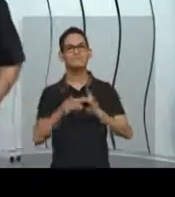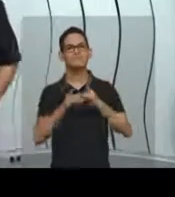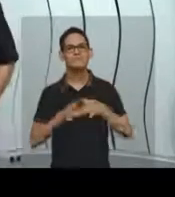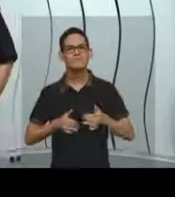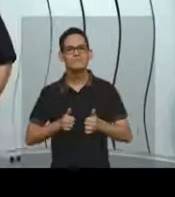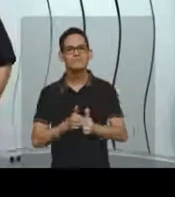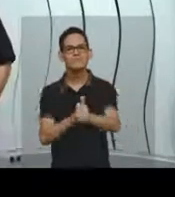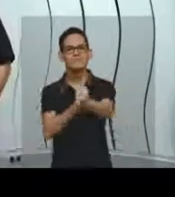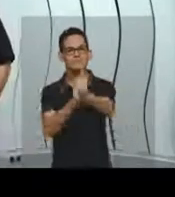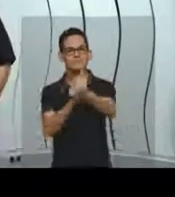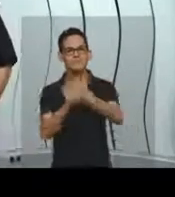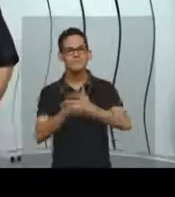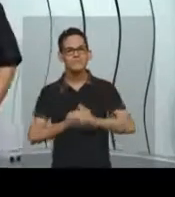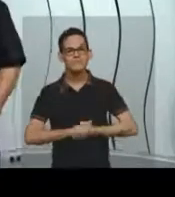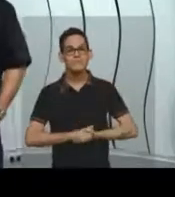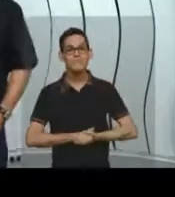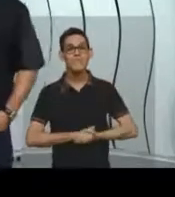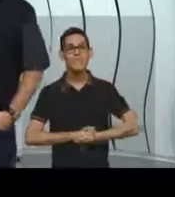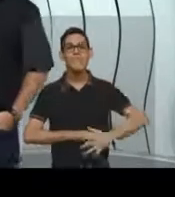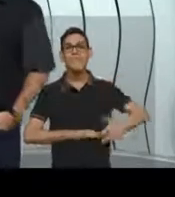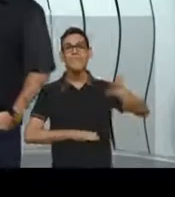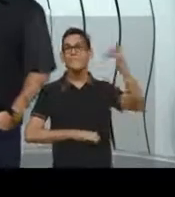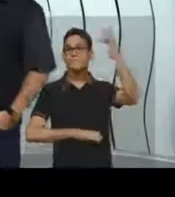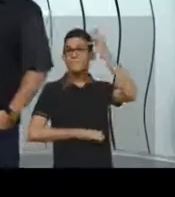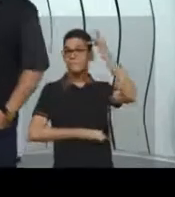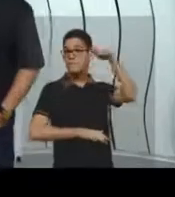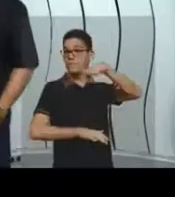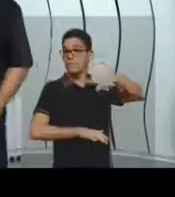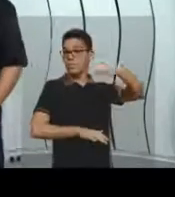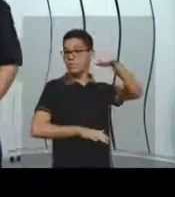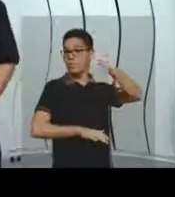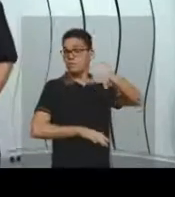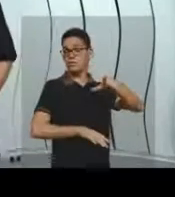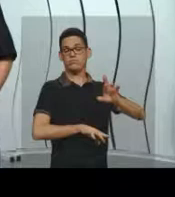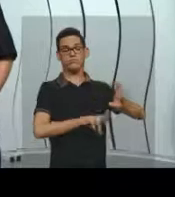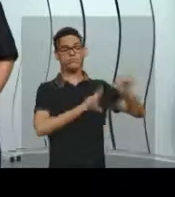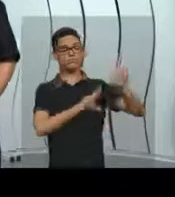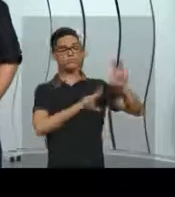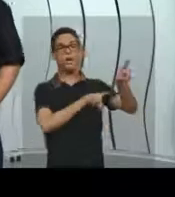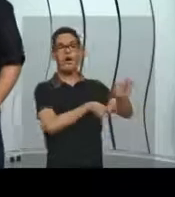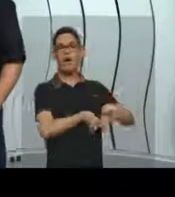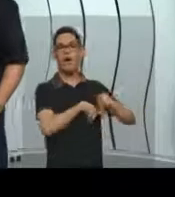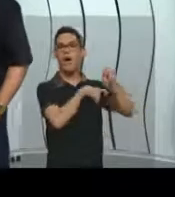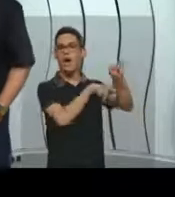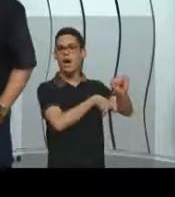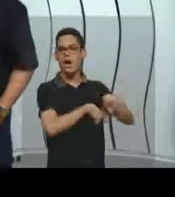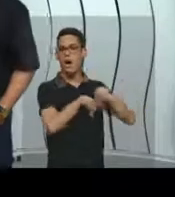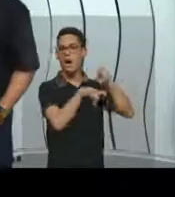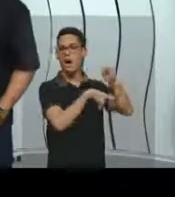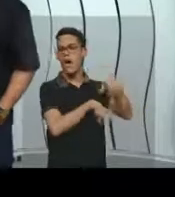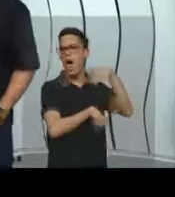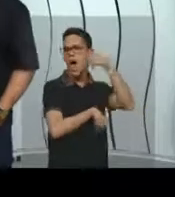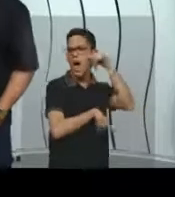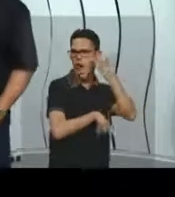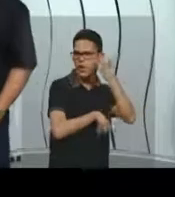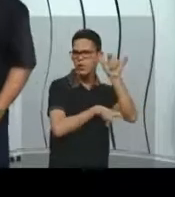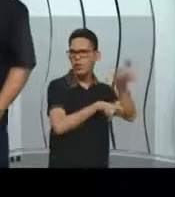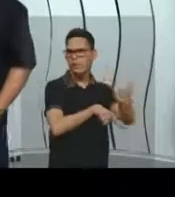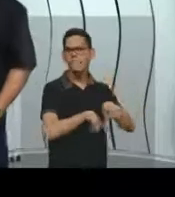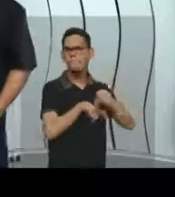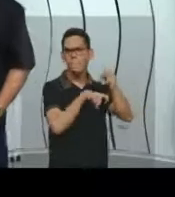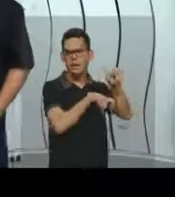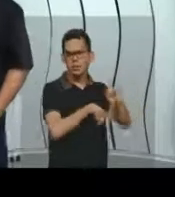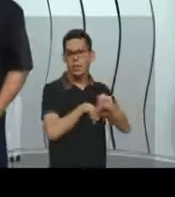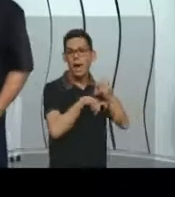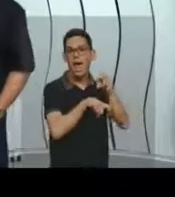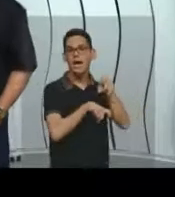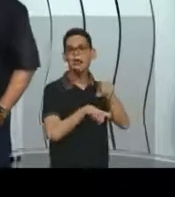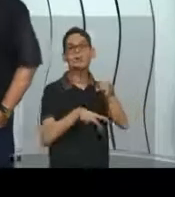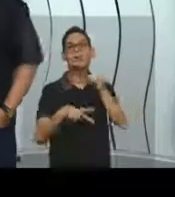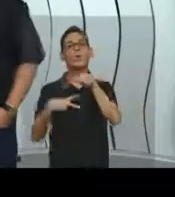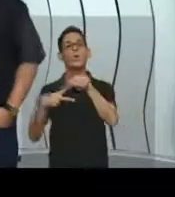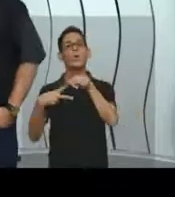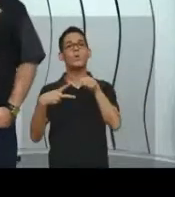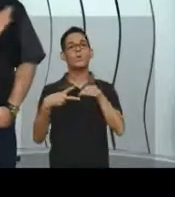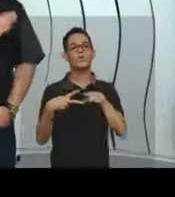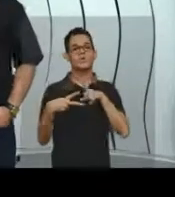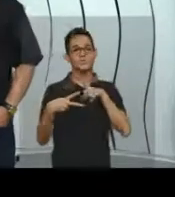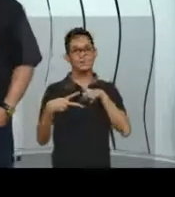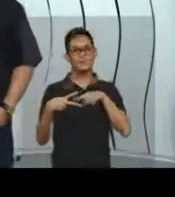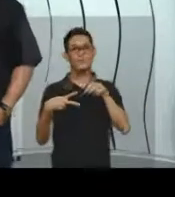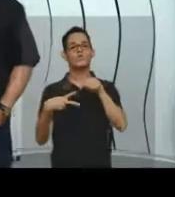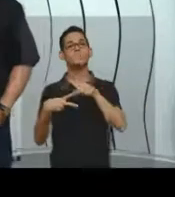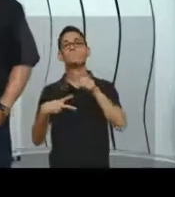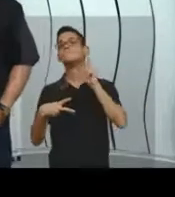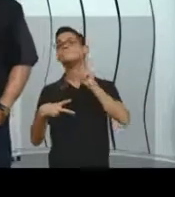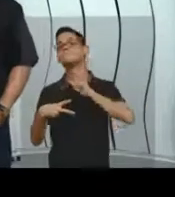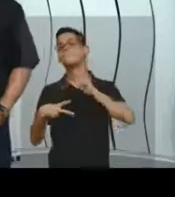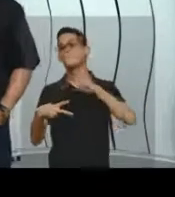leite, das elites agroprodutoras, agropecuaristas, vamos dizer assim também, né? Duas se destacavam: